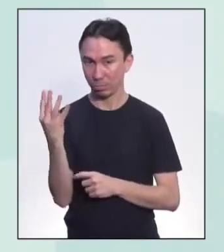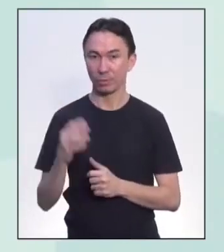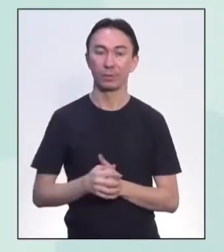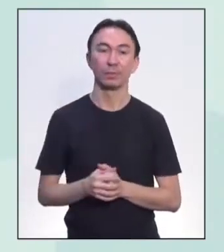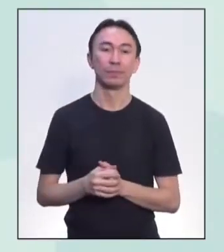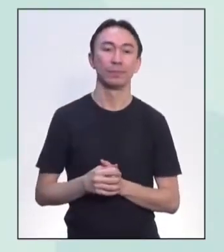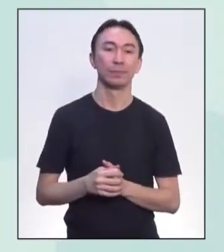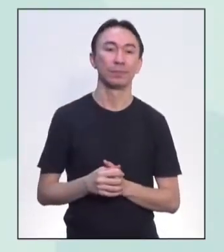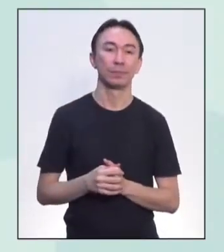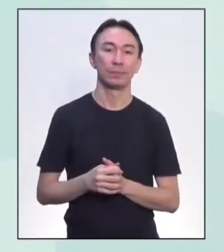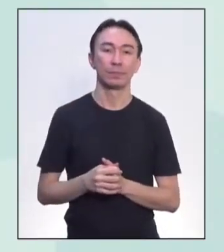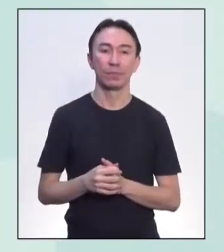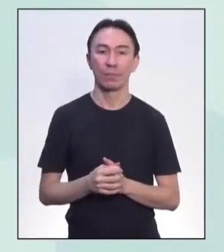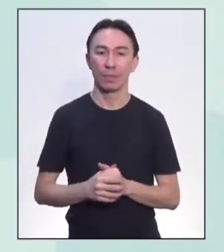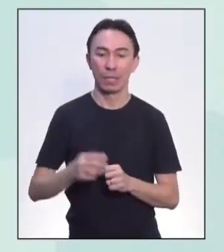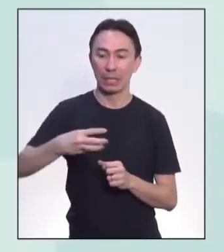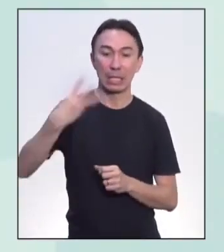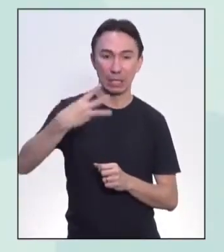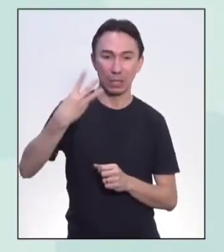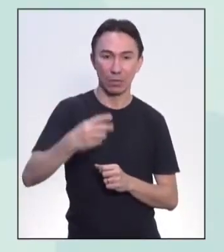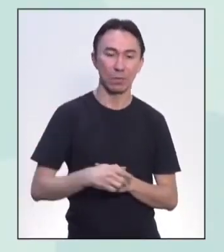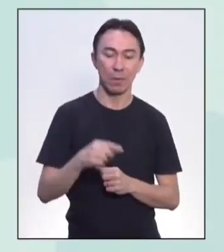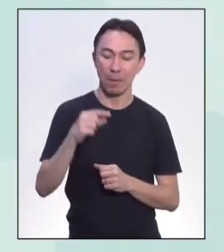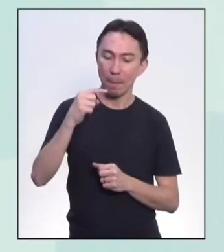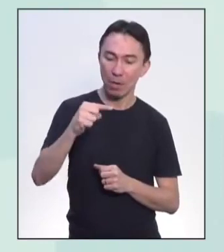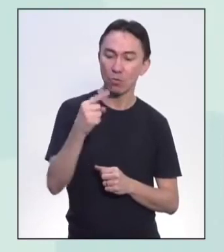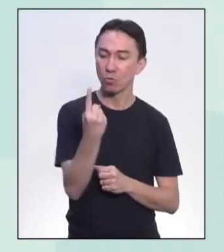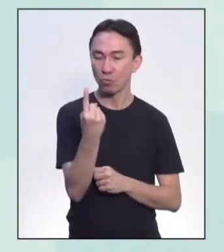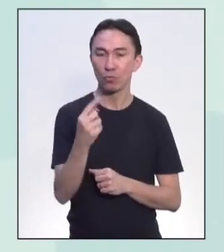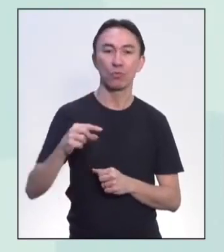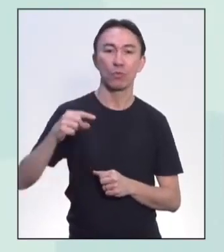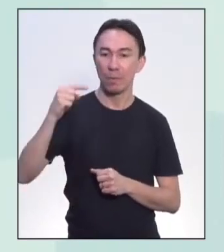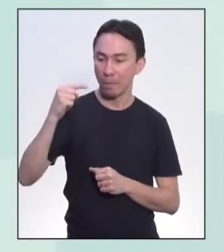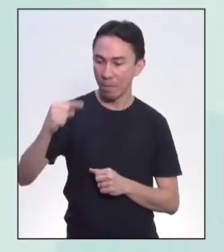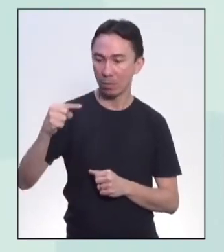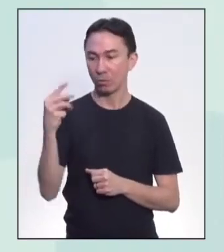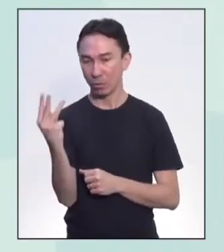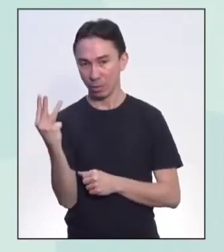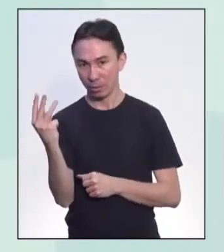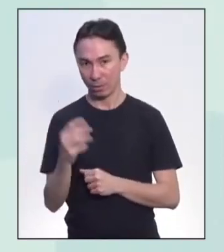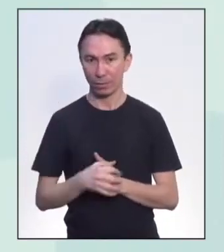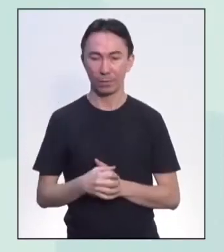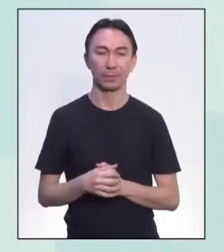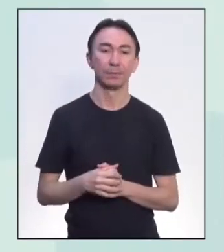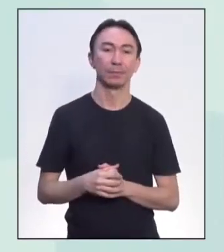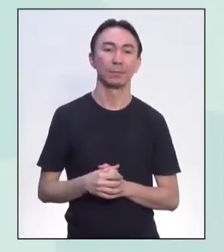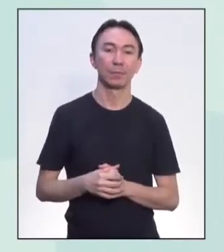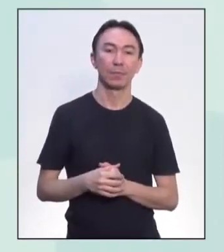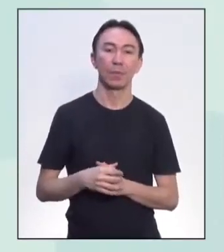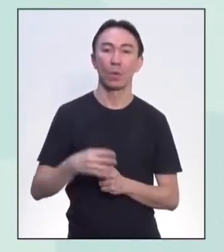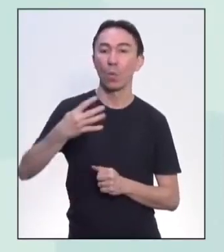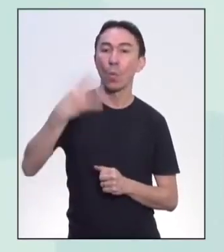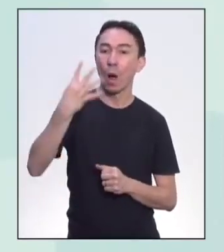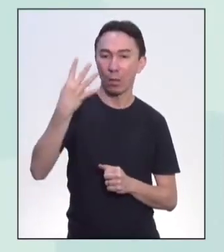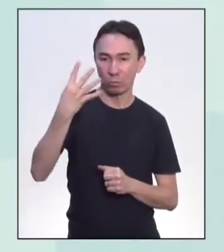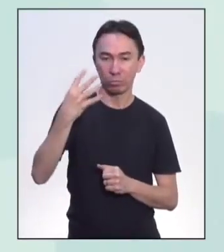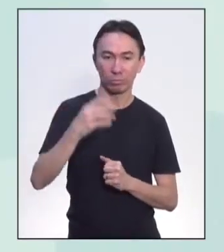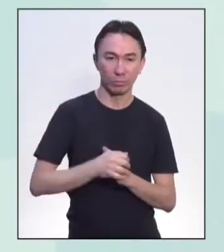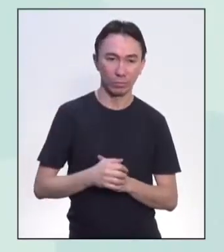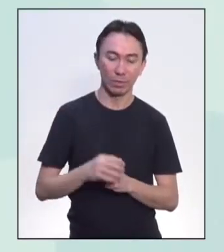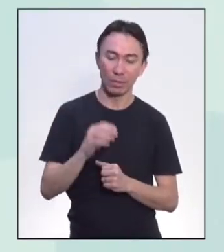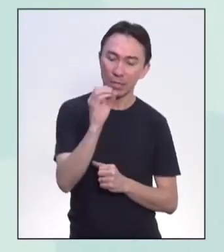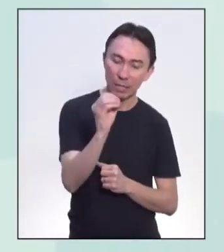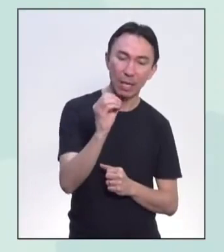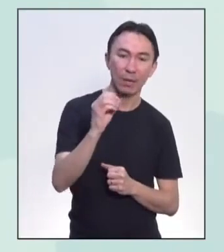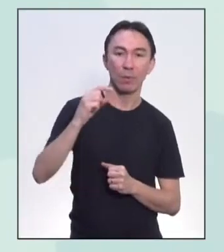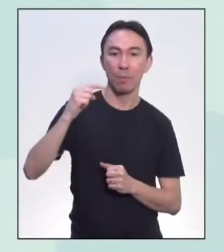menos 4. Terceiro parzinho, menos 1 e menos 3. Menos 1 e menos 3. Próximo parzinho, 0 e